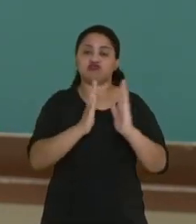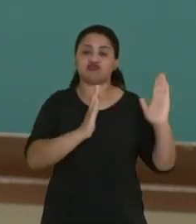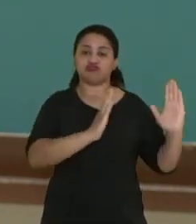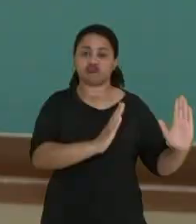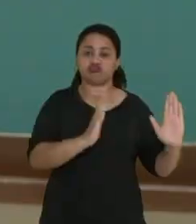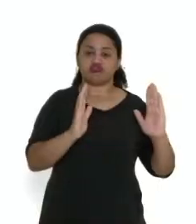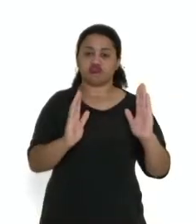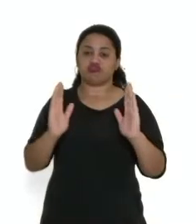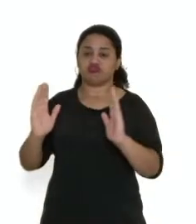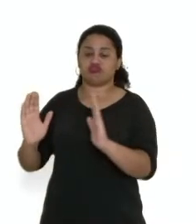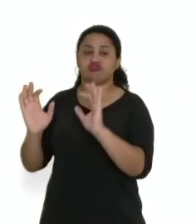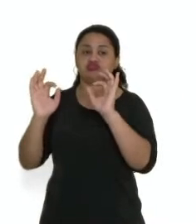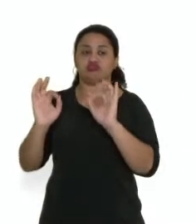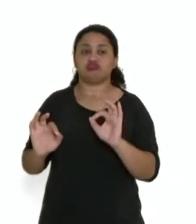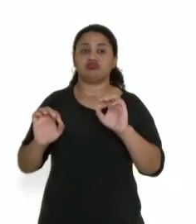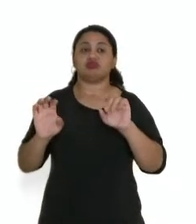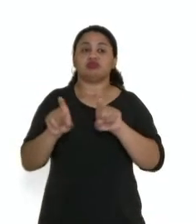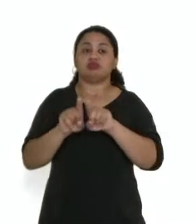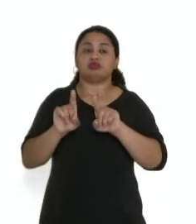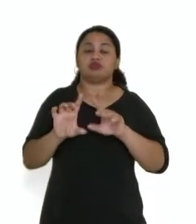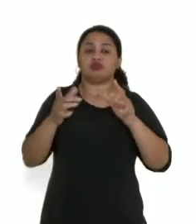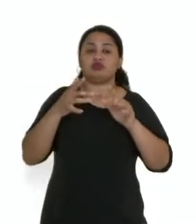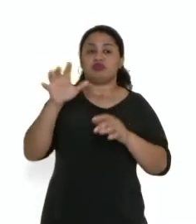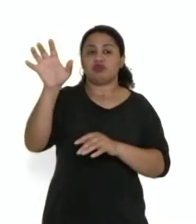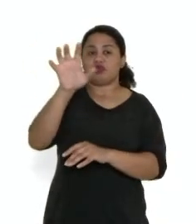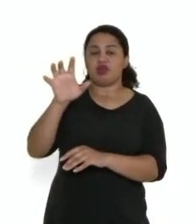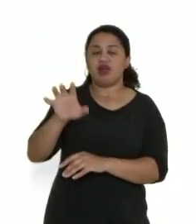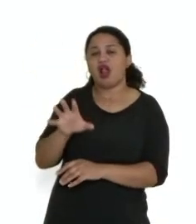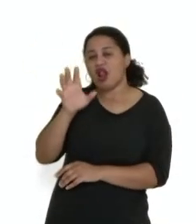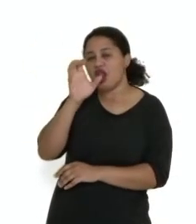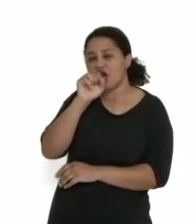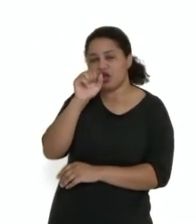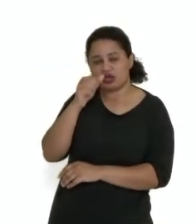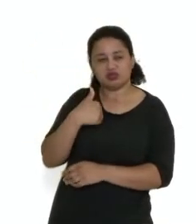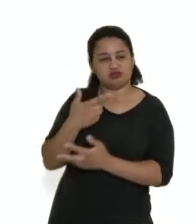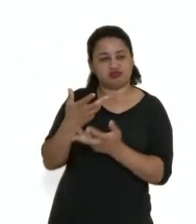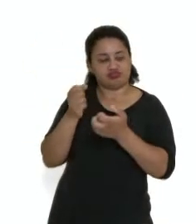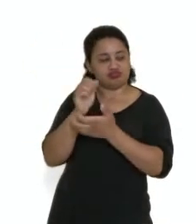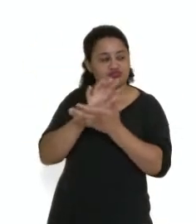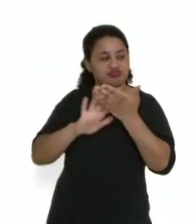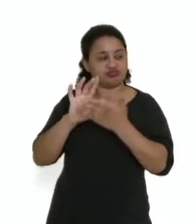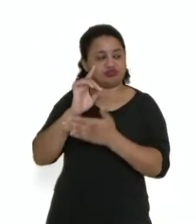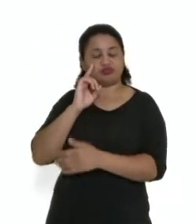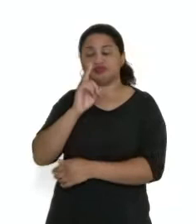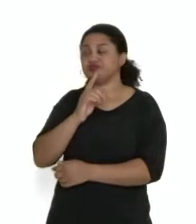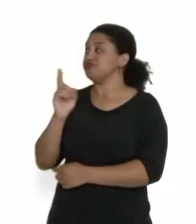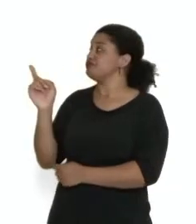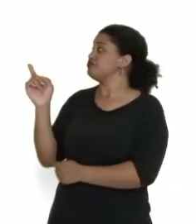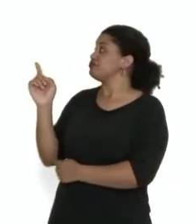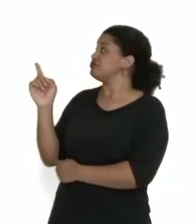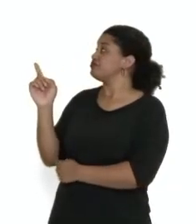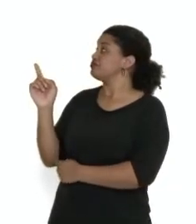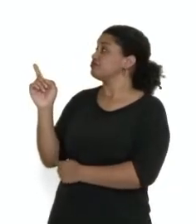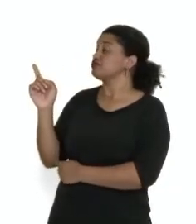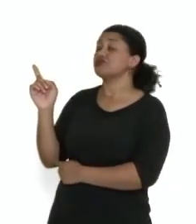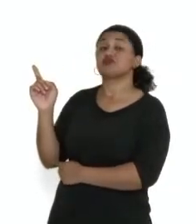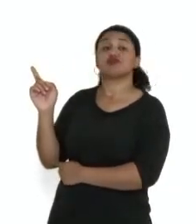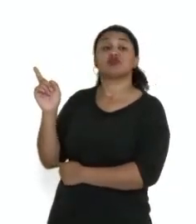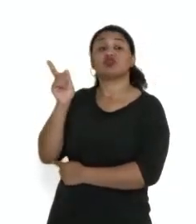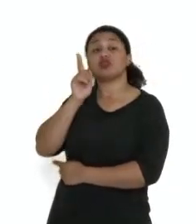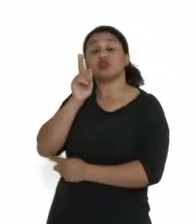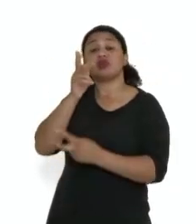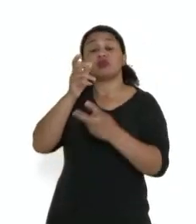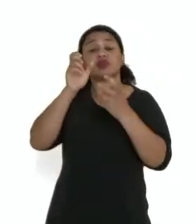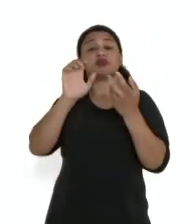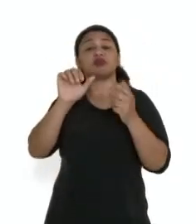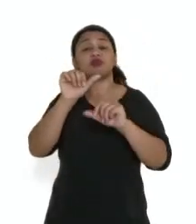bem definidas e ele ocorre em toda essa área que nós temos em laranja aqui. A gente já vê que vai mudando a paisagem. Se eu pegar